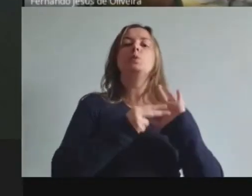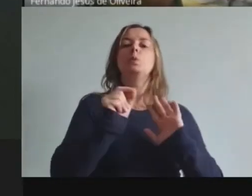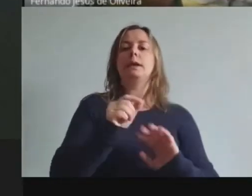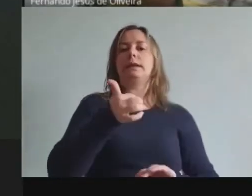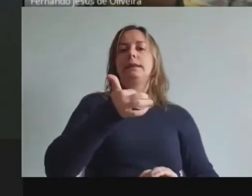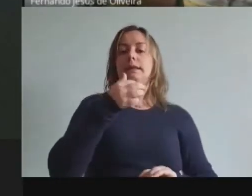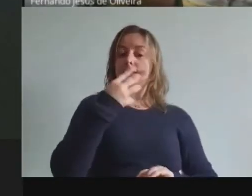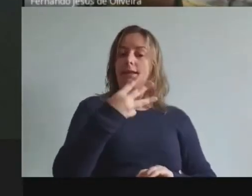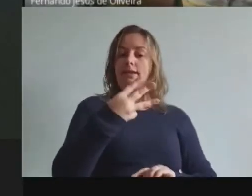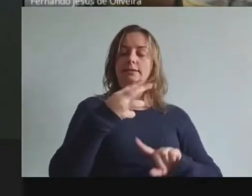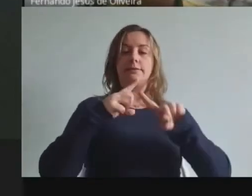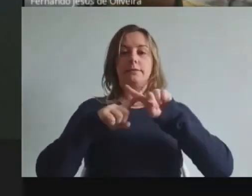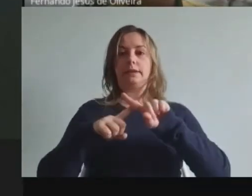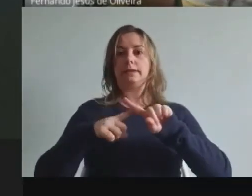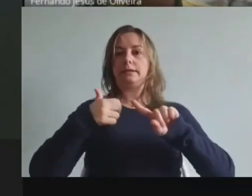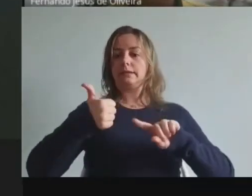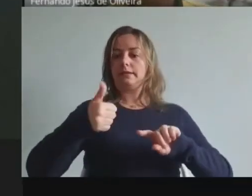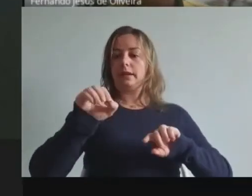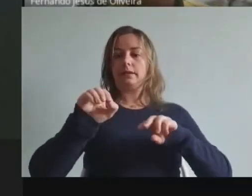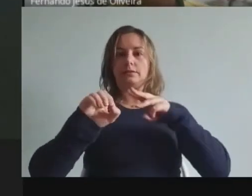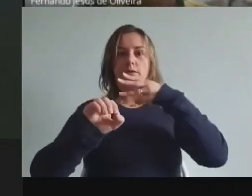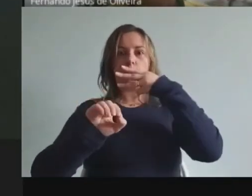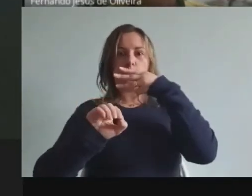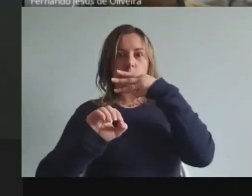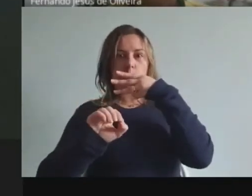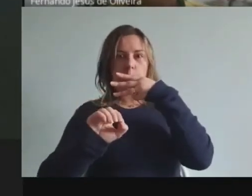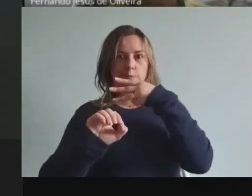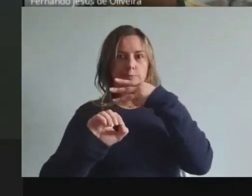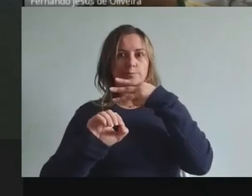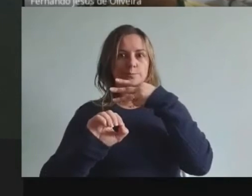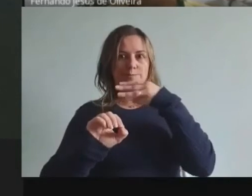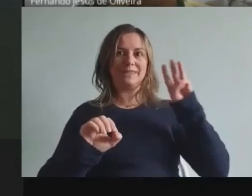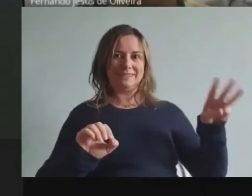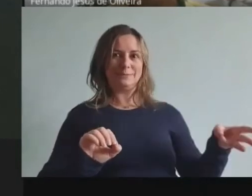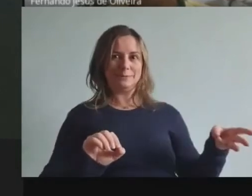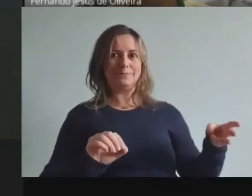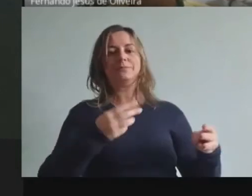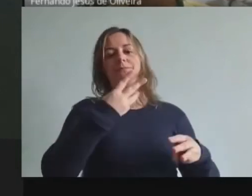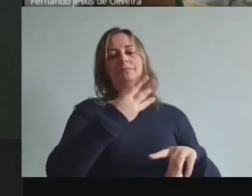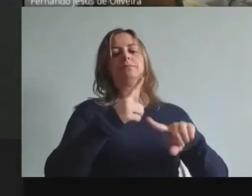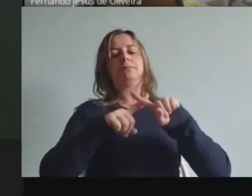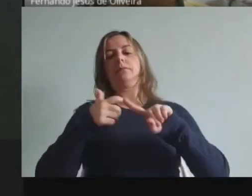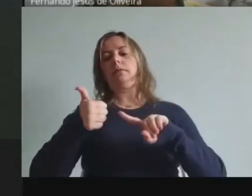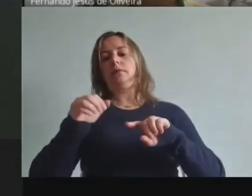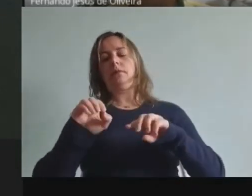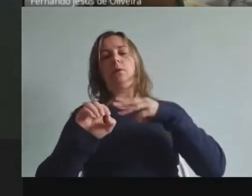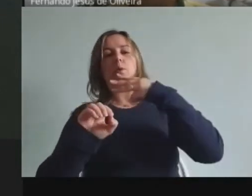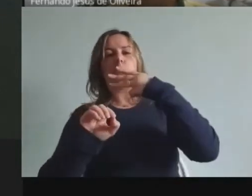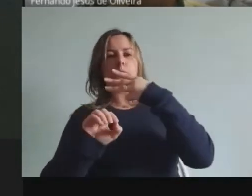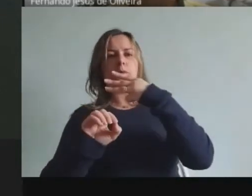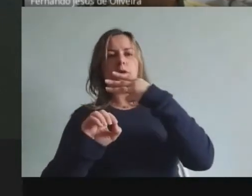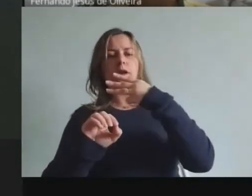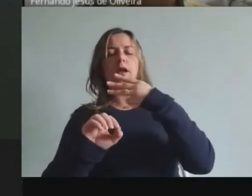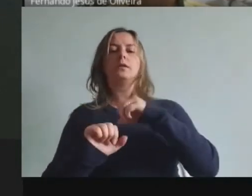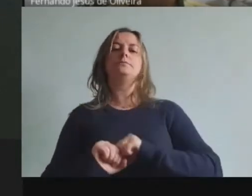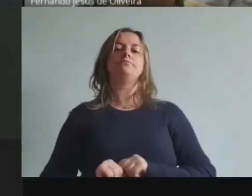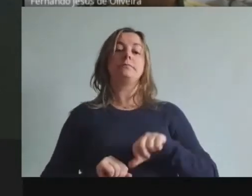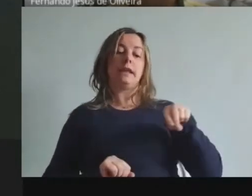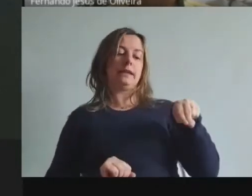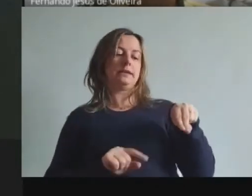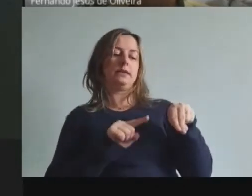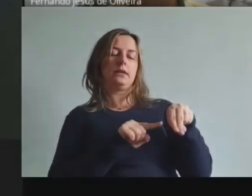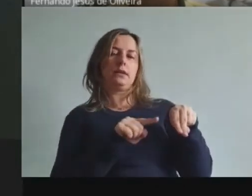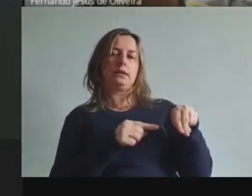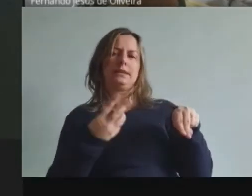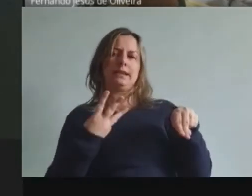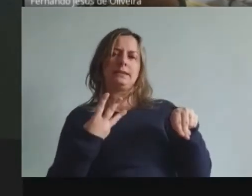3 vezes 10 ao cubo. Tá? 3 vezes 10 ao cubo. Então, o n, que é esse número que fica na